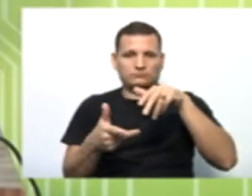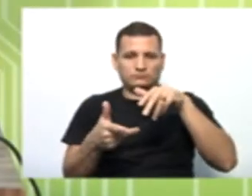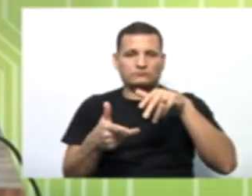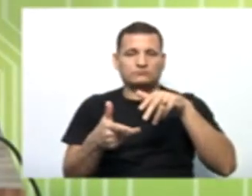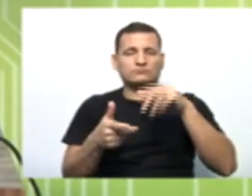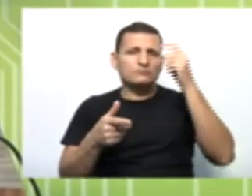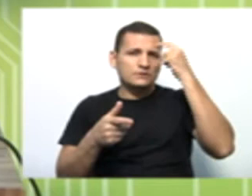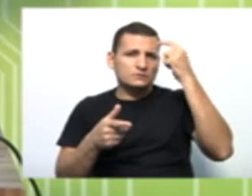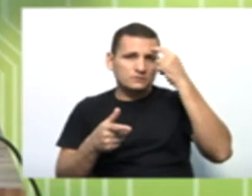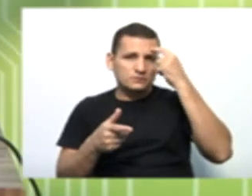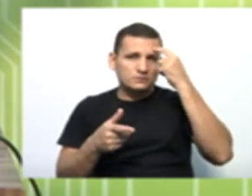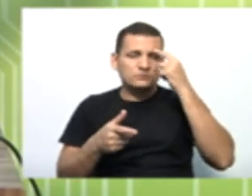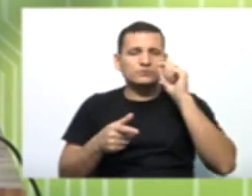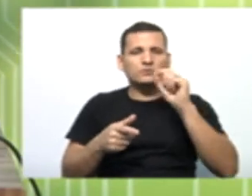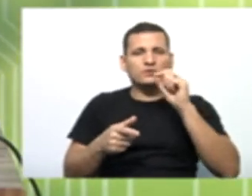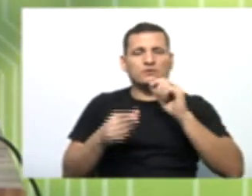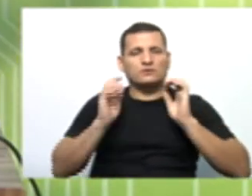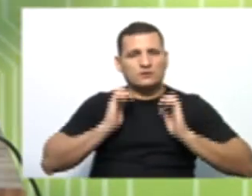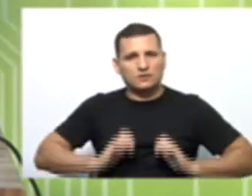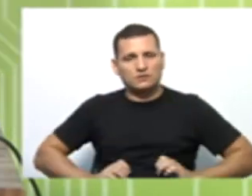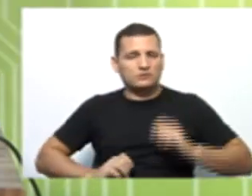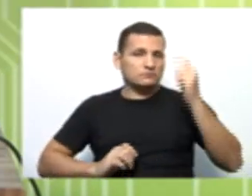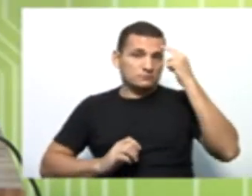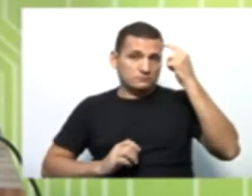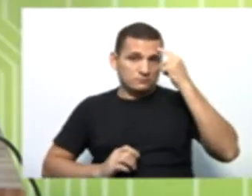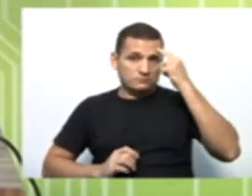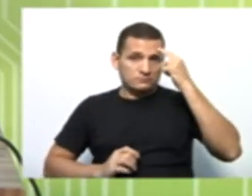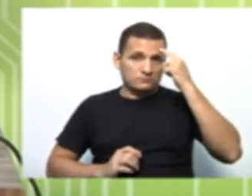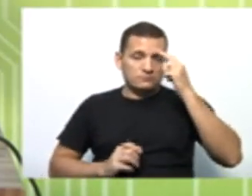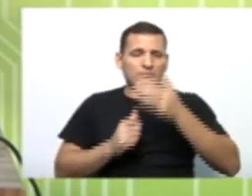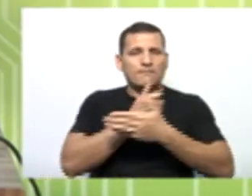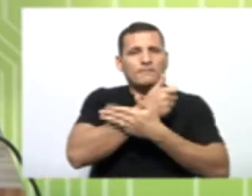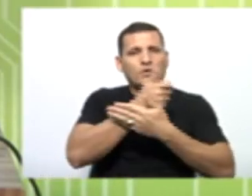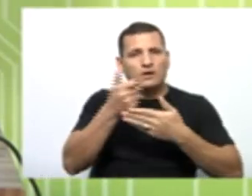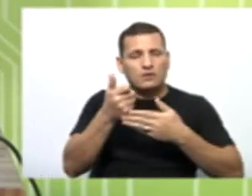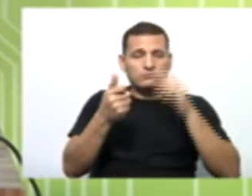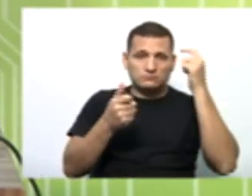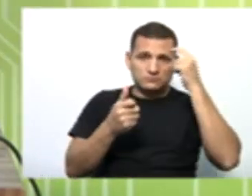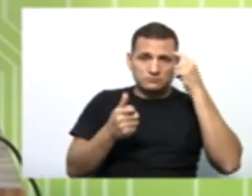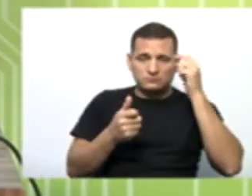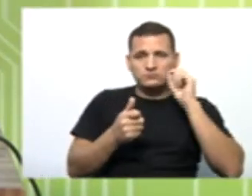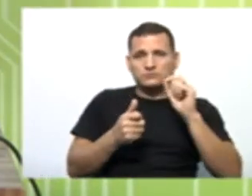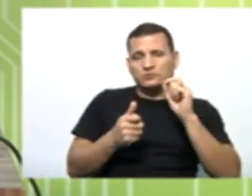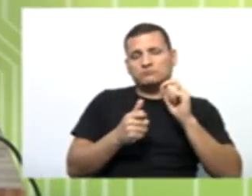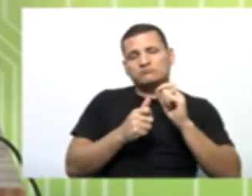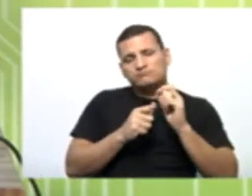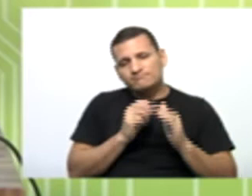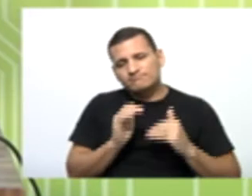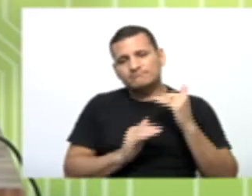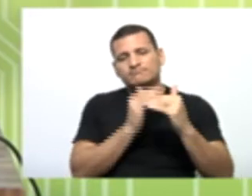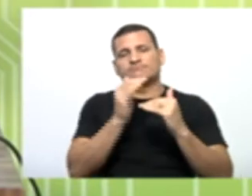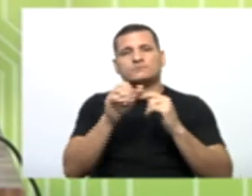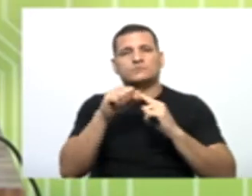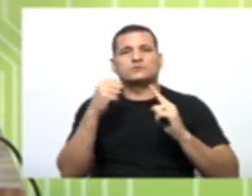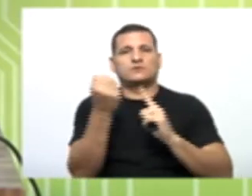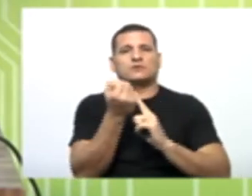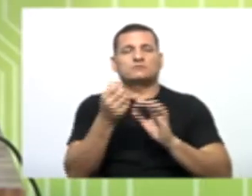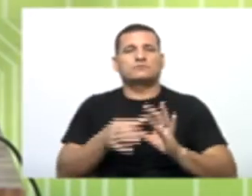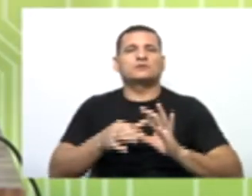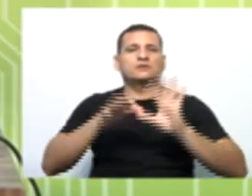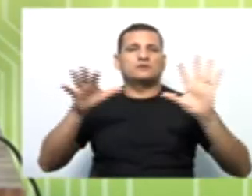discutindo, pensando na ética, pensando na moral, pensando na construção de uma sociedade